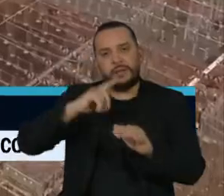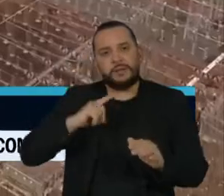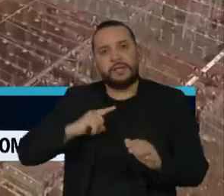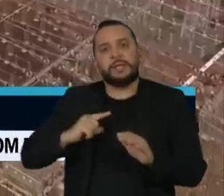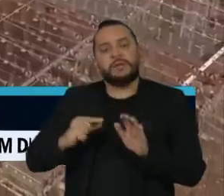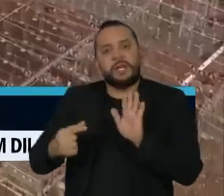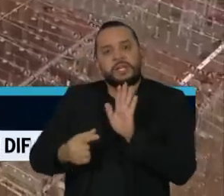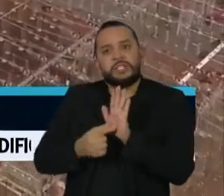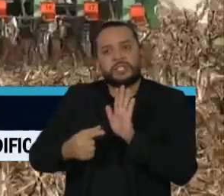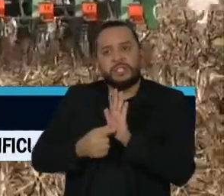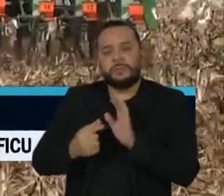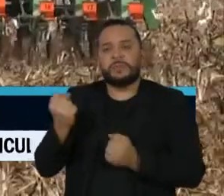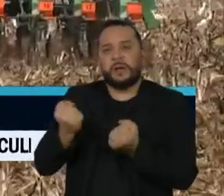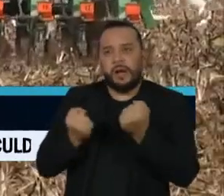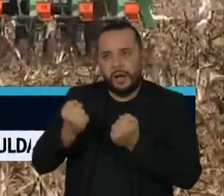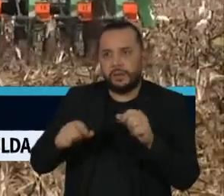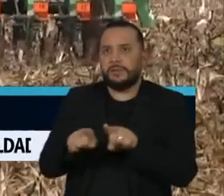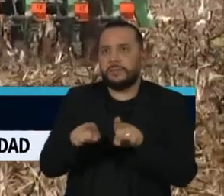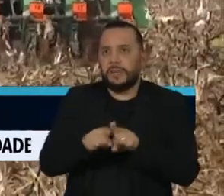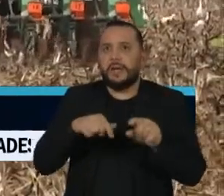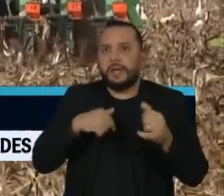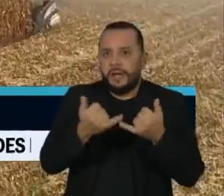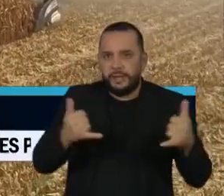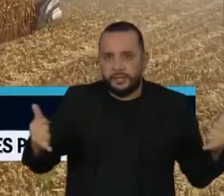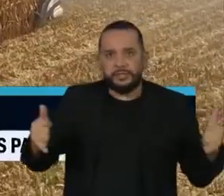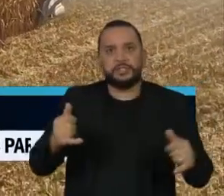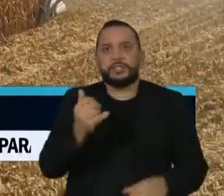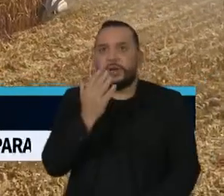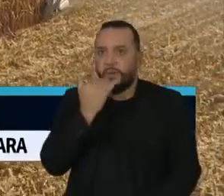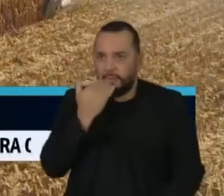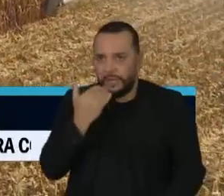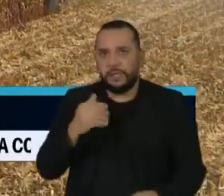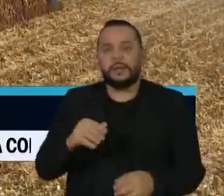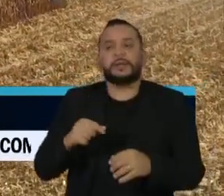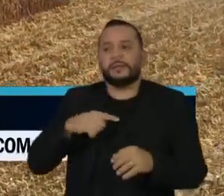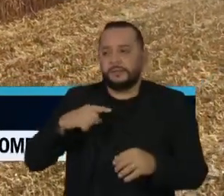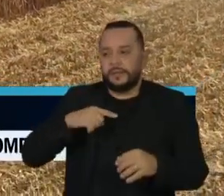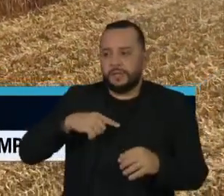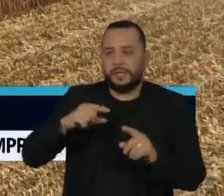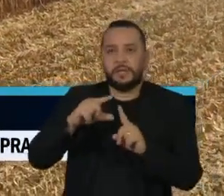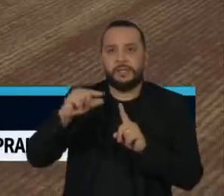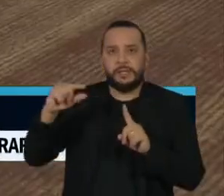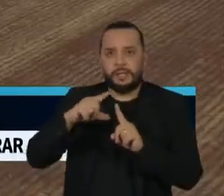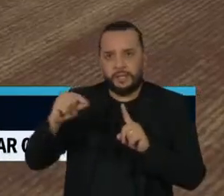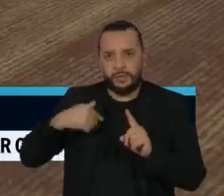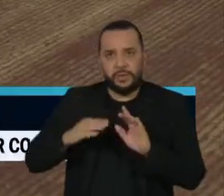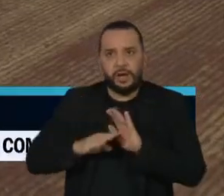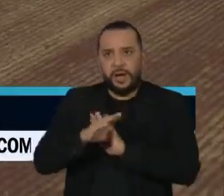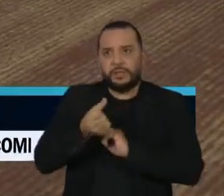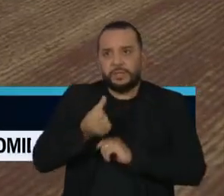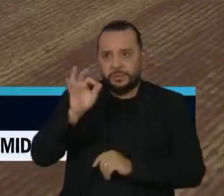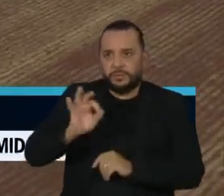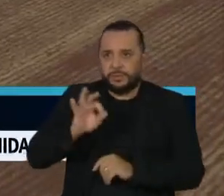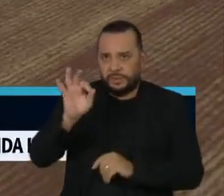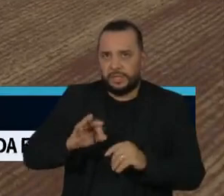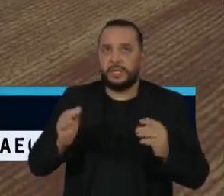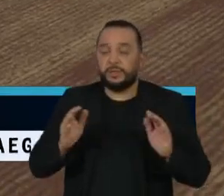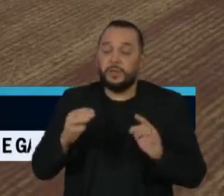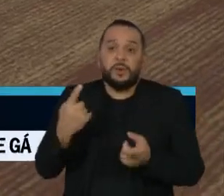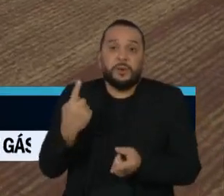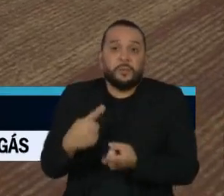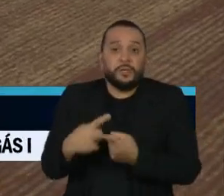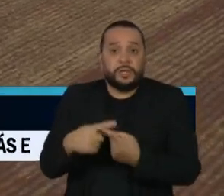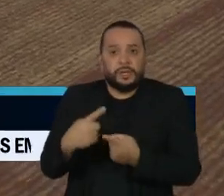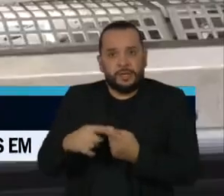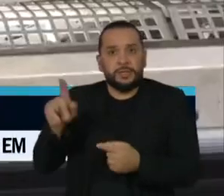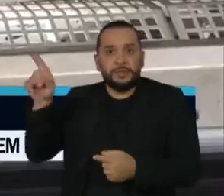chips de carros a energia e commodities agrícolas o trigo subiu Seis por cento após previsão de queda na safra Global anunciada ontem